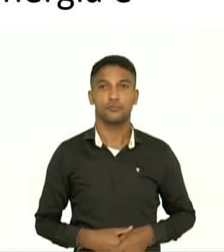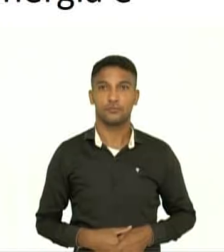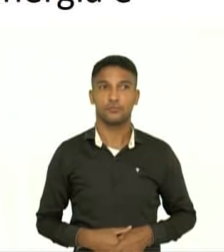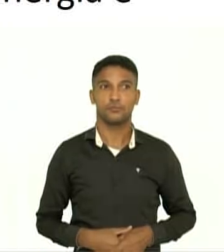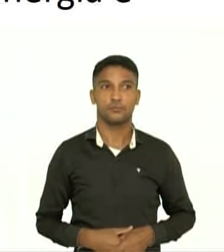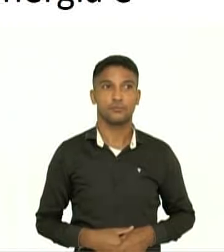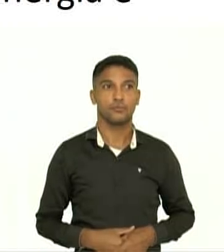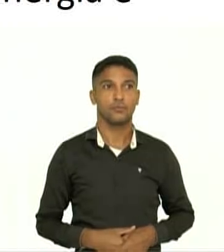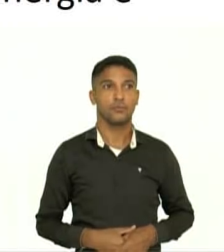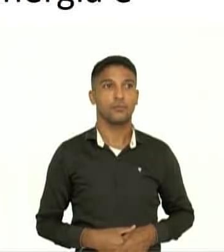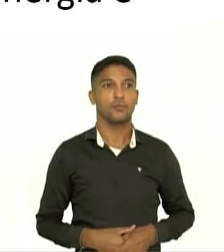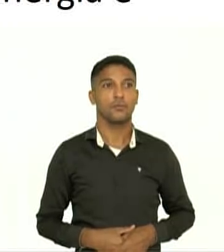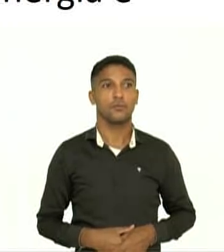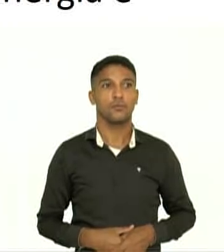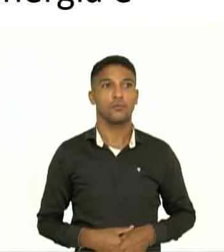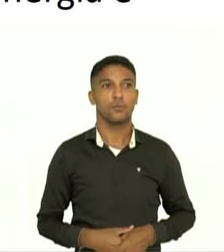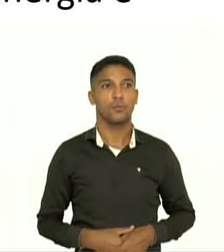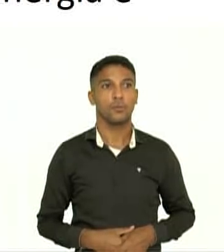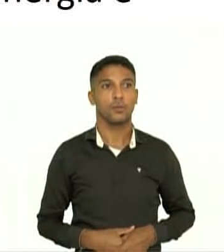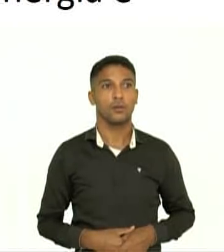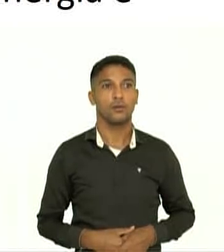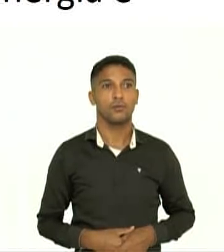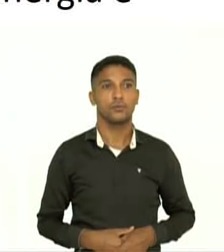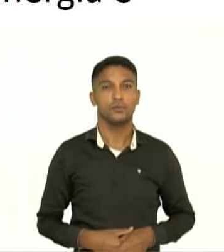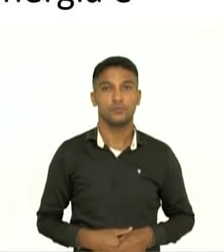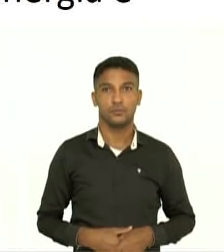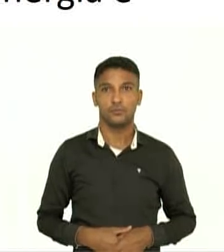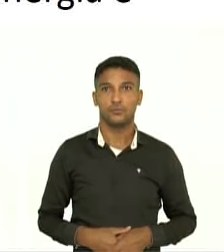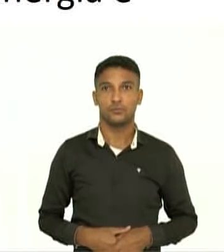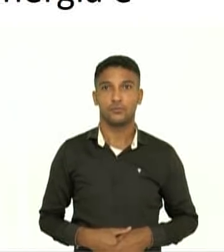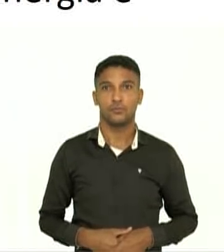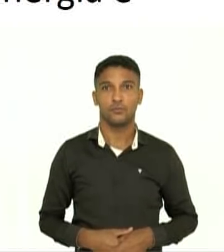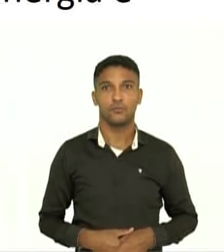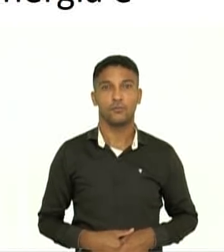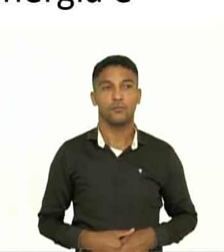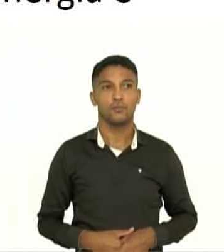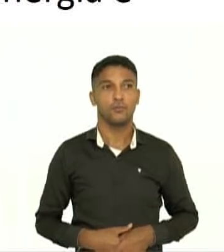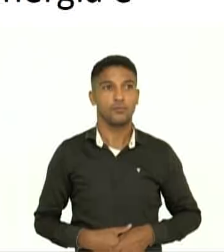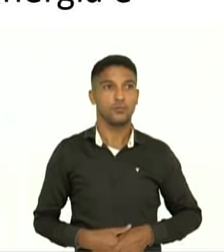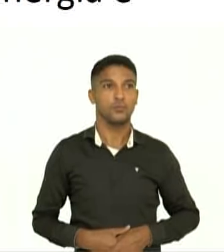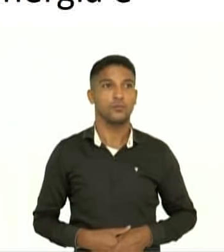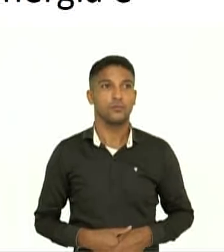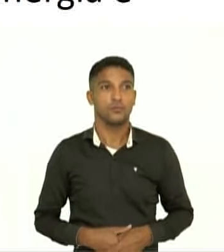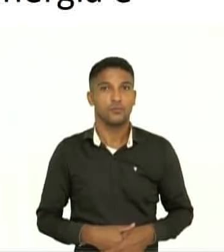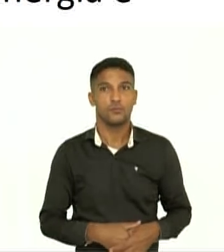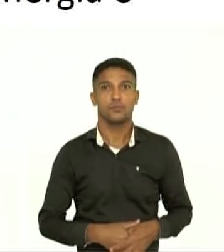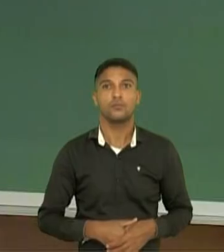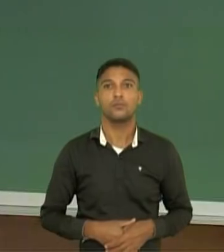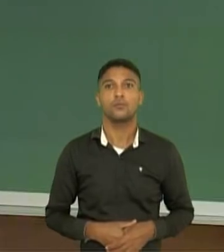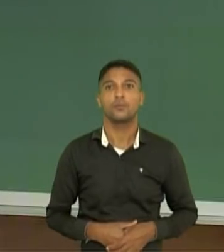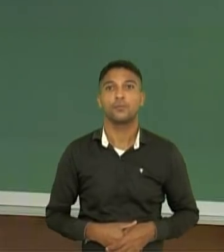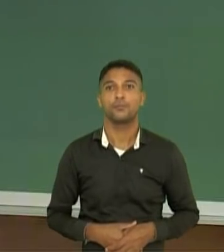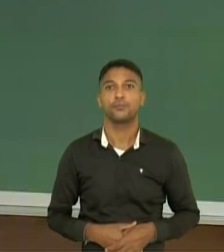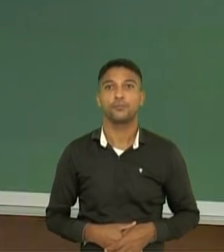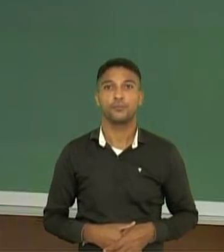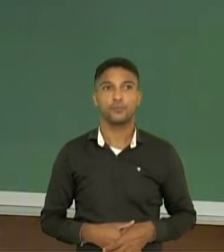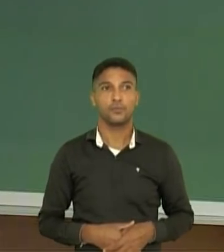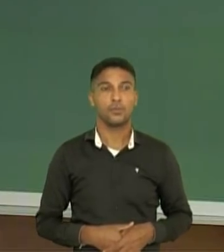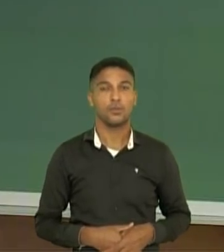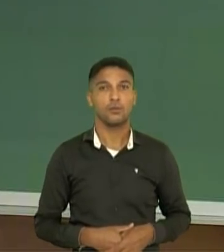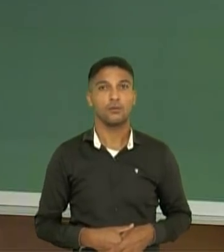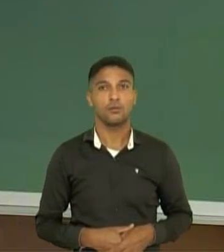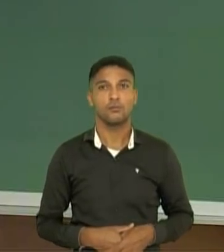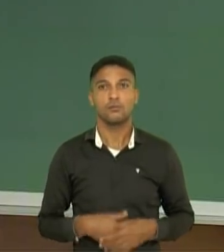empuxo, campo elétrico e velocidade são grandezas vetoriais. Beleza? Tranquilidade, meus queridos? Então,